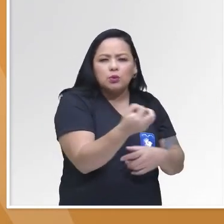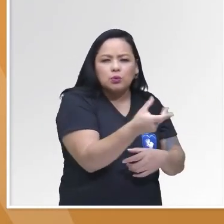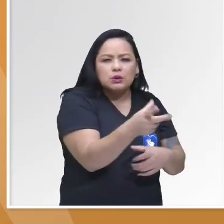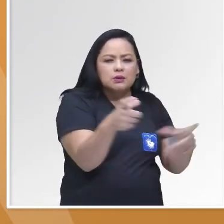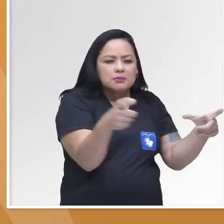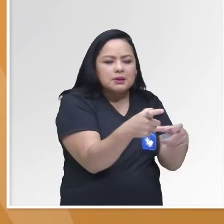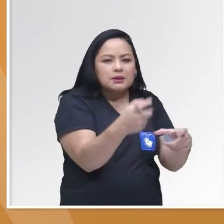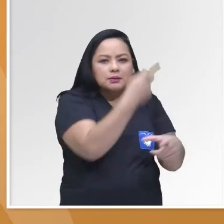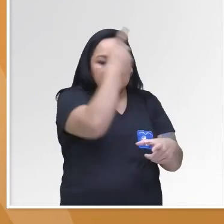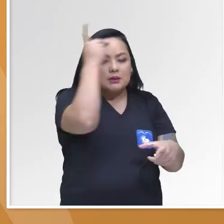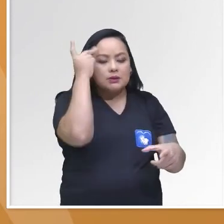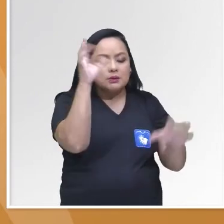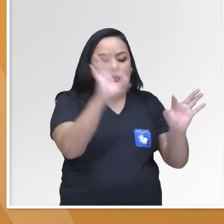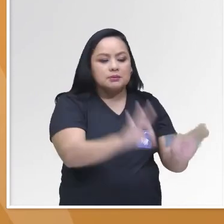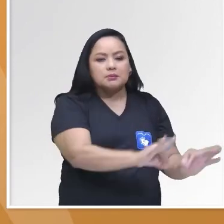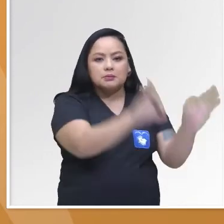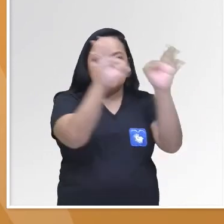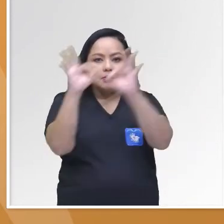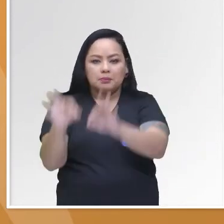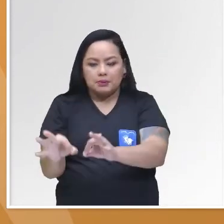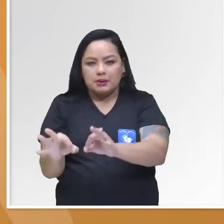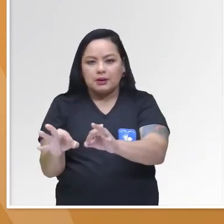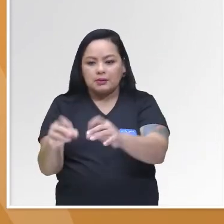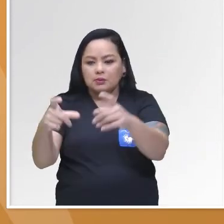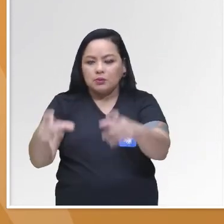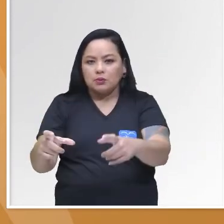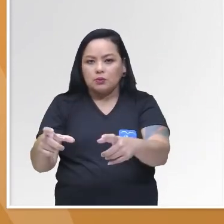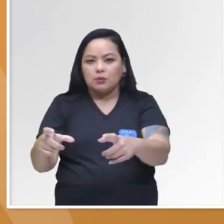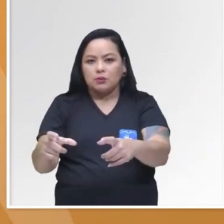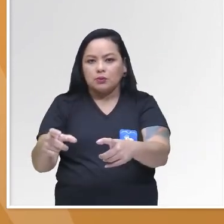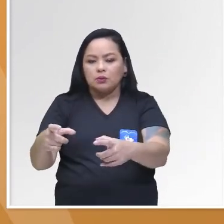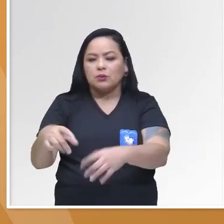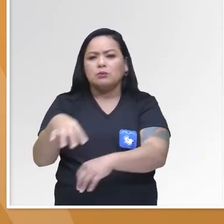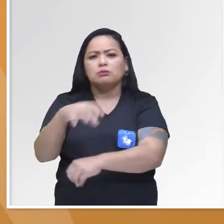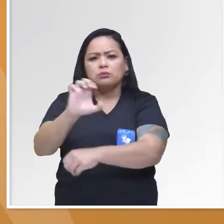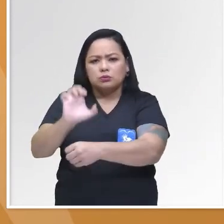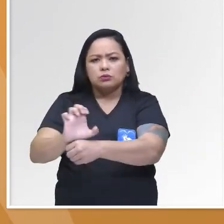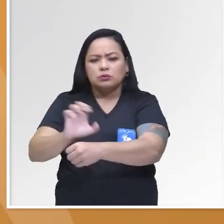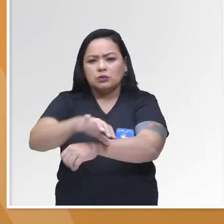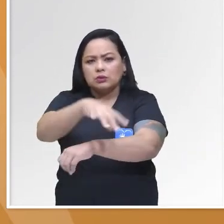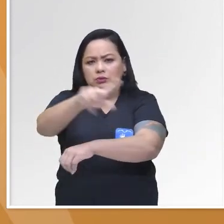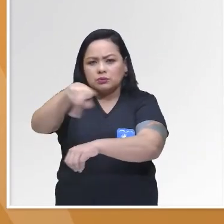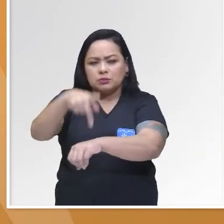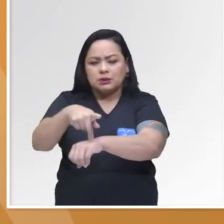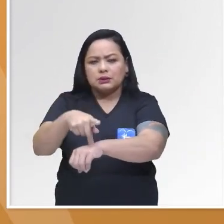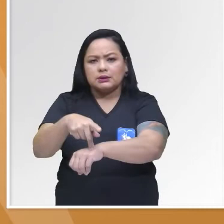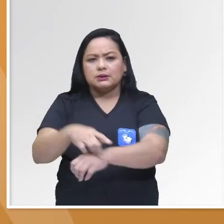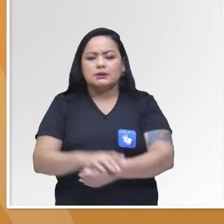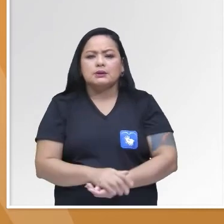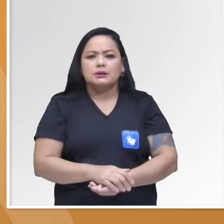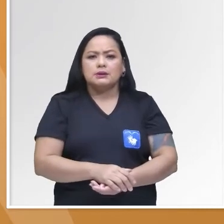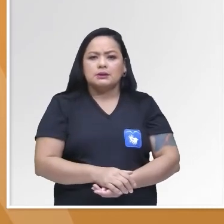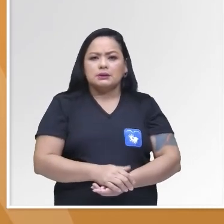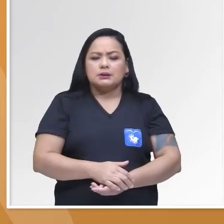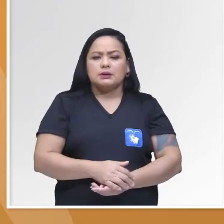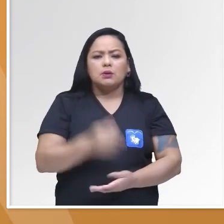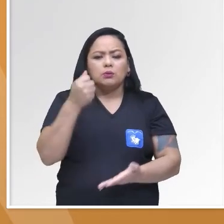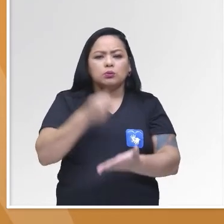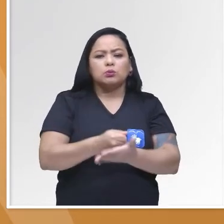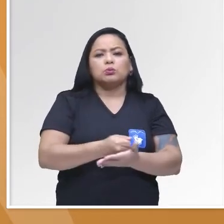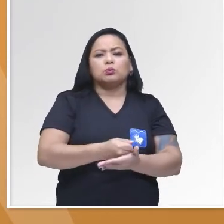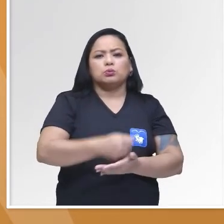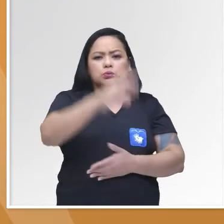pessoas e se transferiu para o Estado Nacional, para uma nação. A soberania do povo se